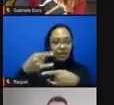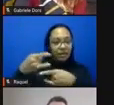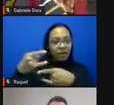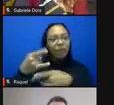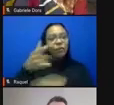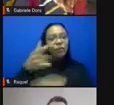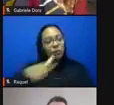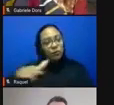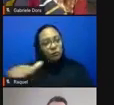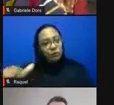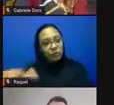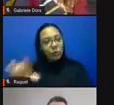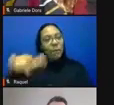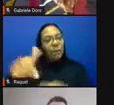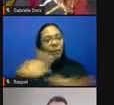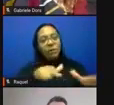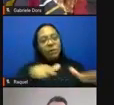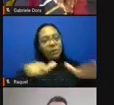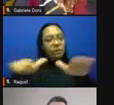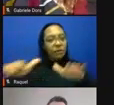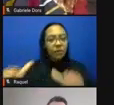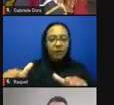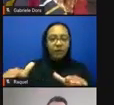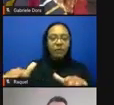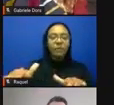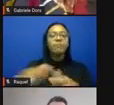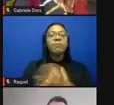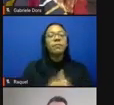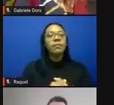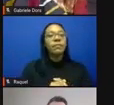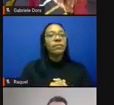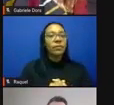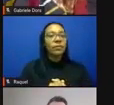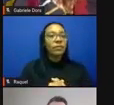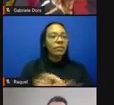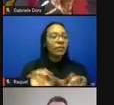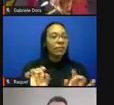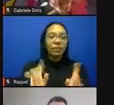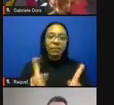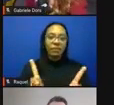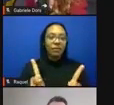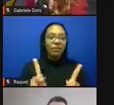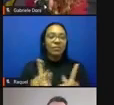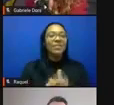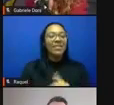vai apresentar a divulgação aqui para vocês. E é isso, muito obrigada.